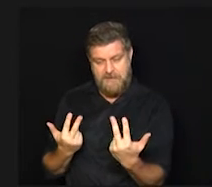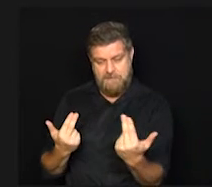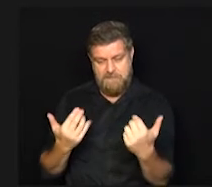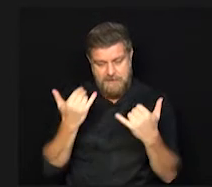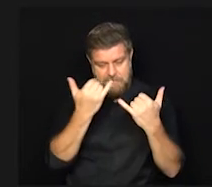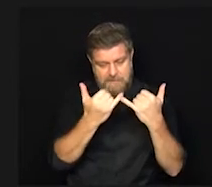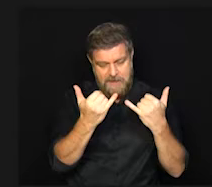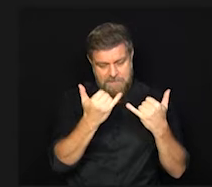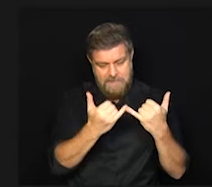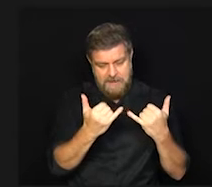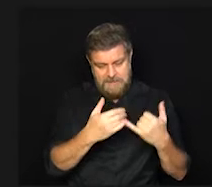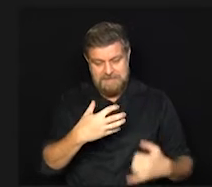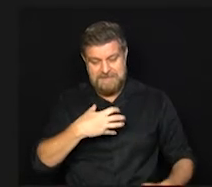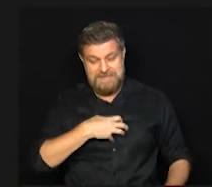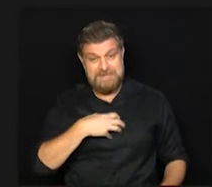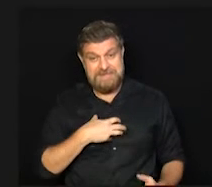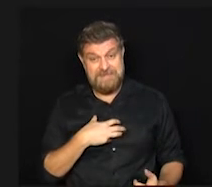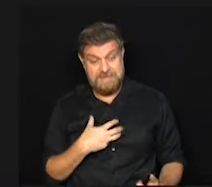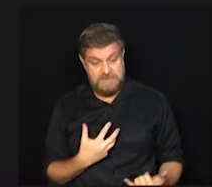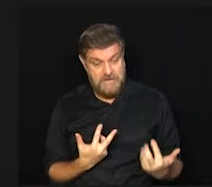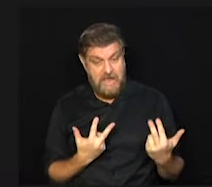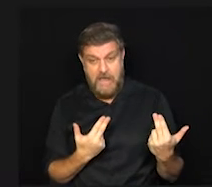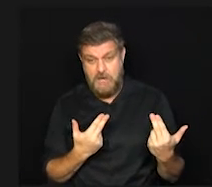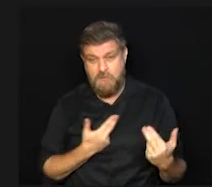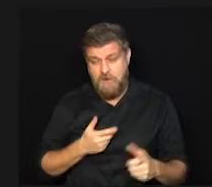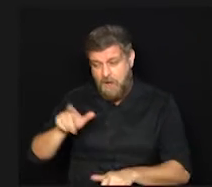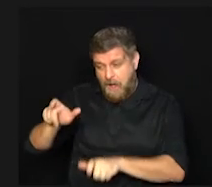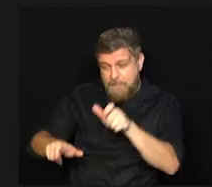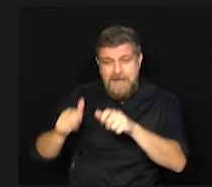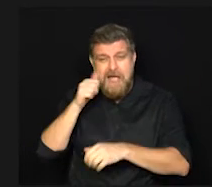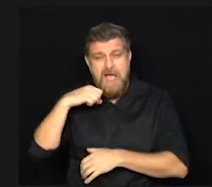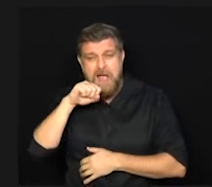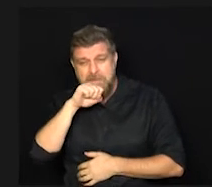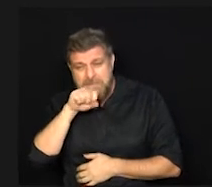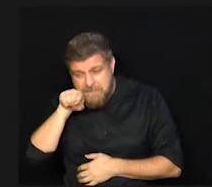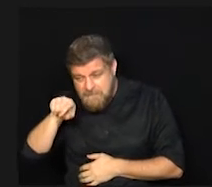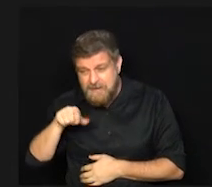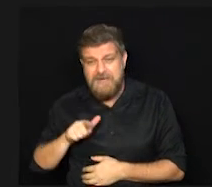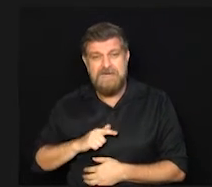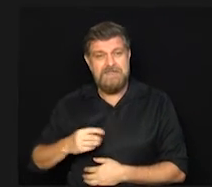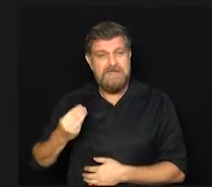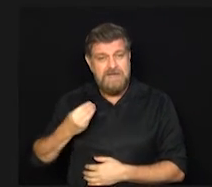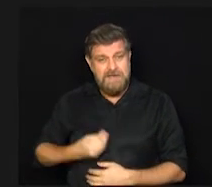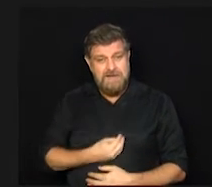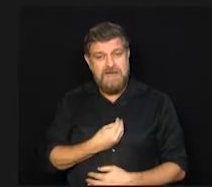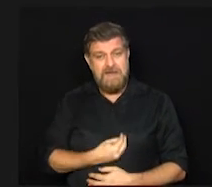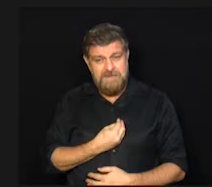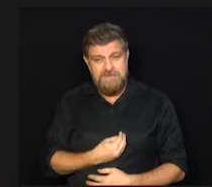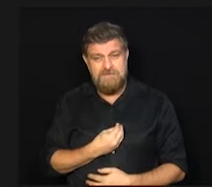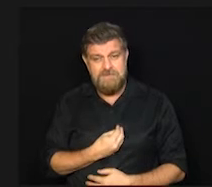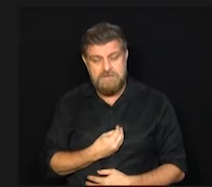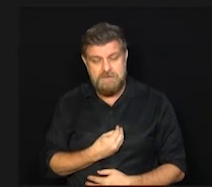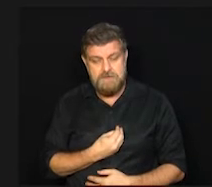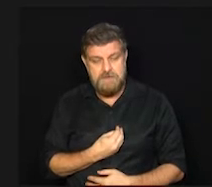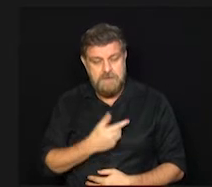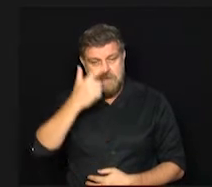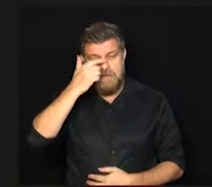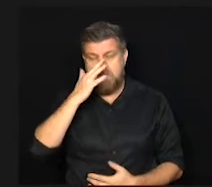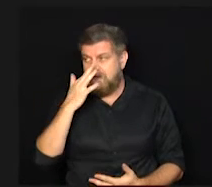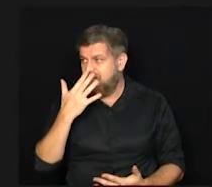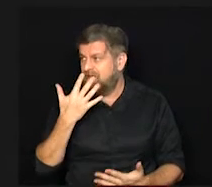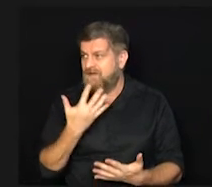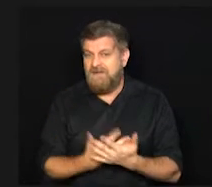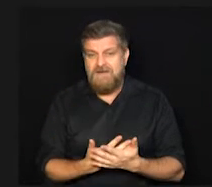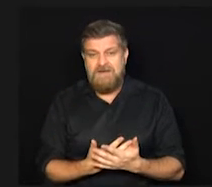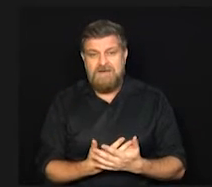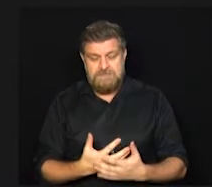sente na pele o que outras e outras, tantas e tantas mães e pais vivenciam, eu falo para você